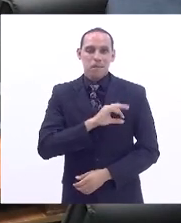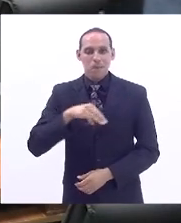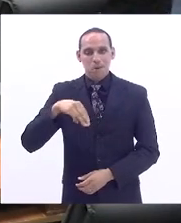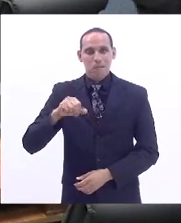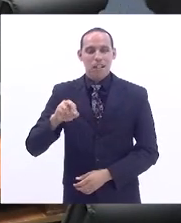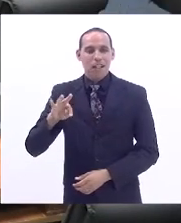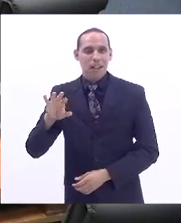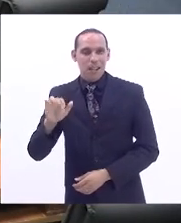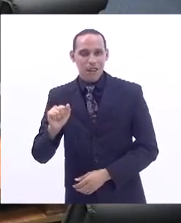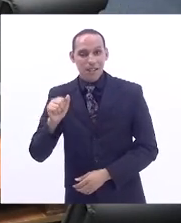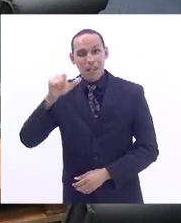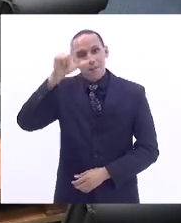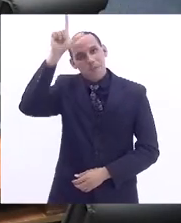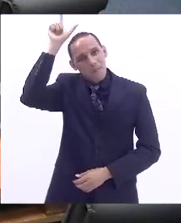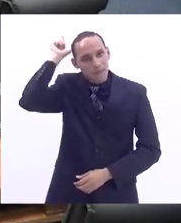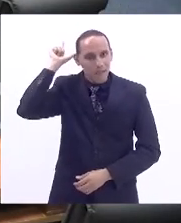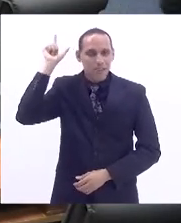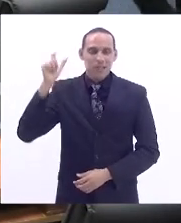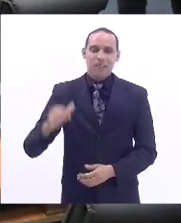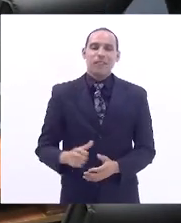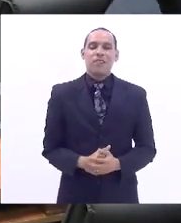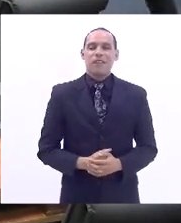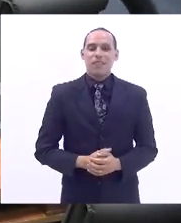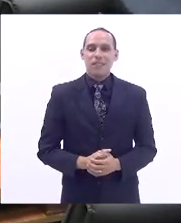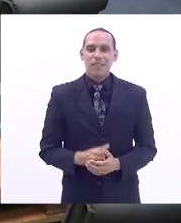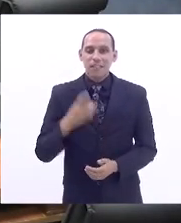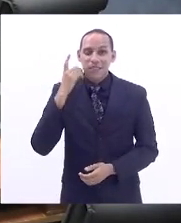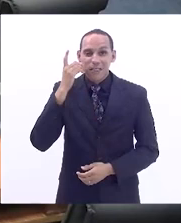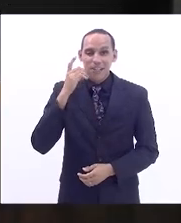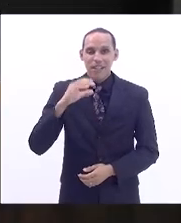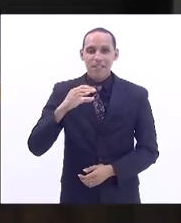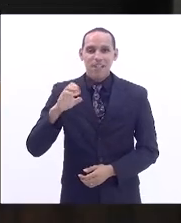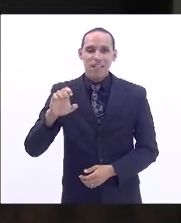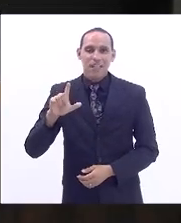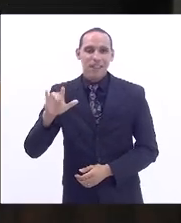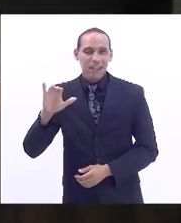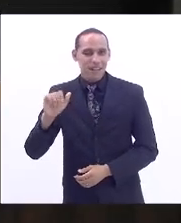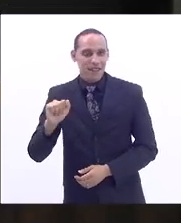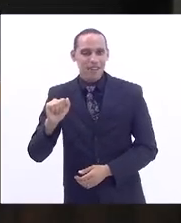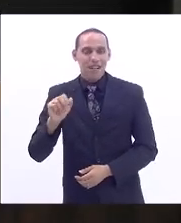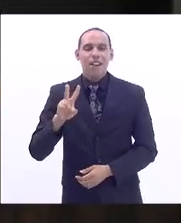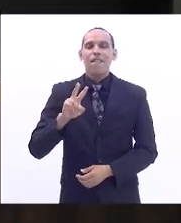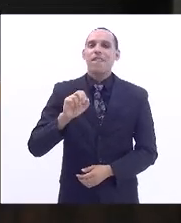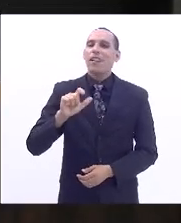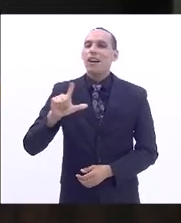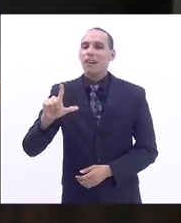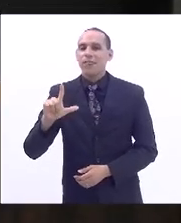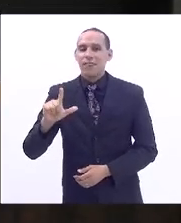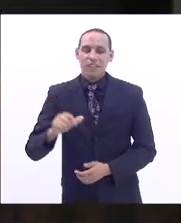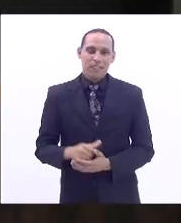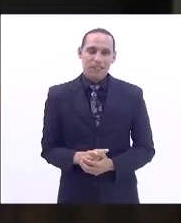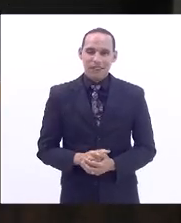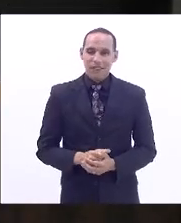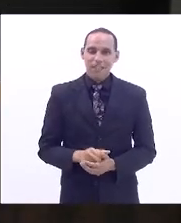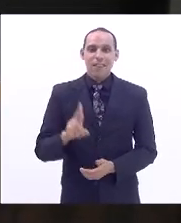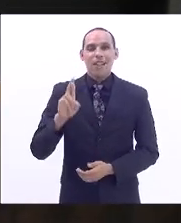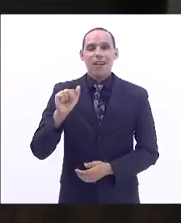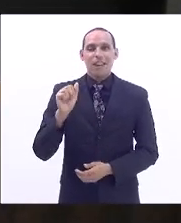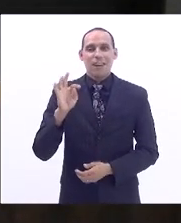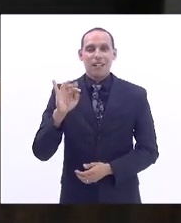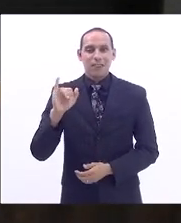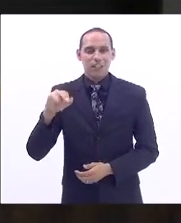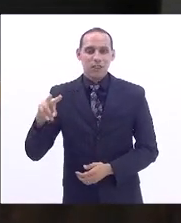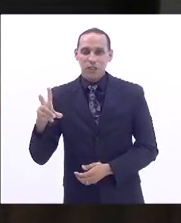Deputado Luiz Paulo deputada Célia Deputado Val Deputado Ratinho